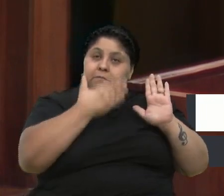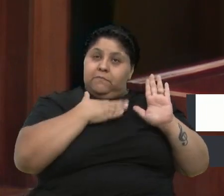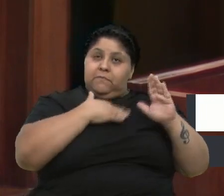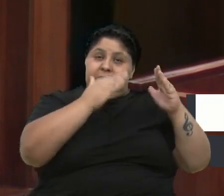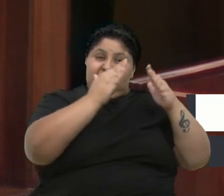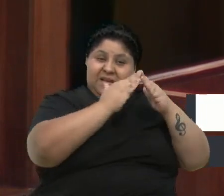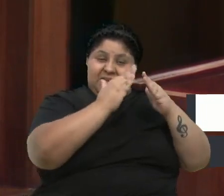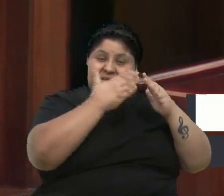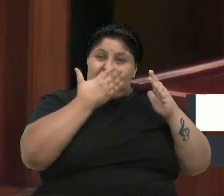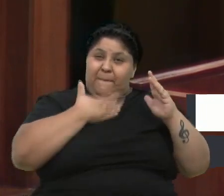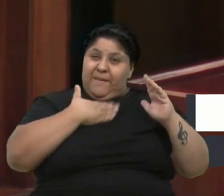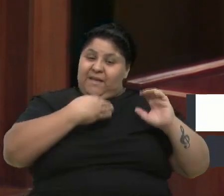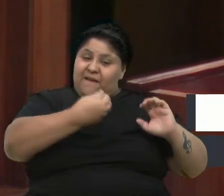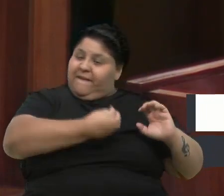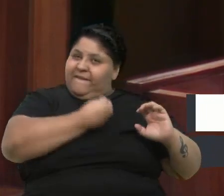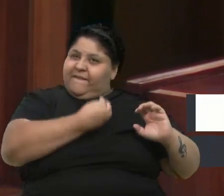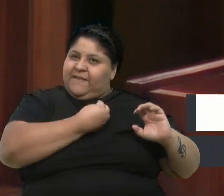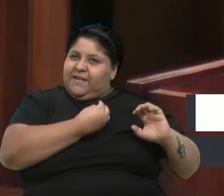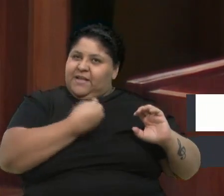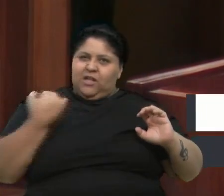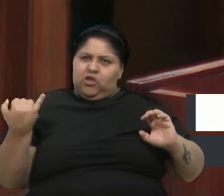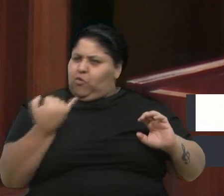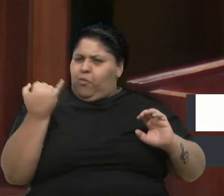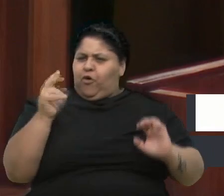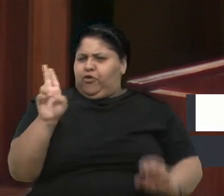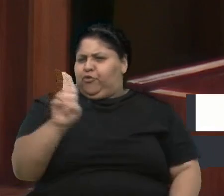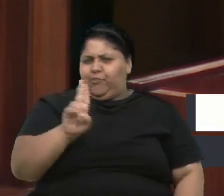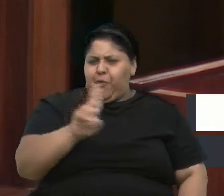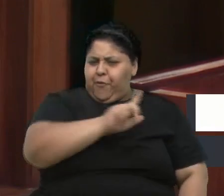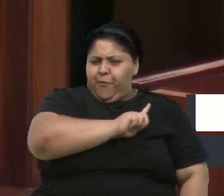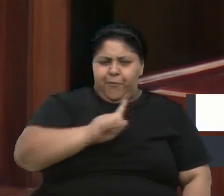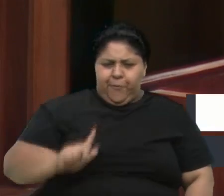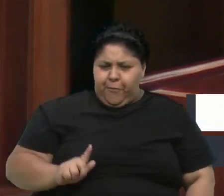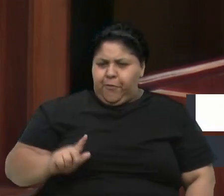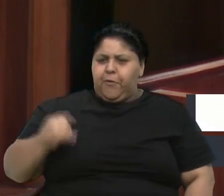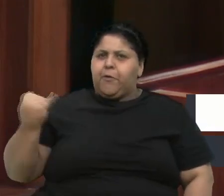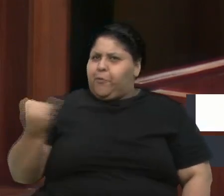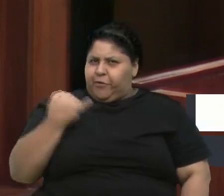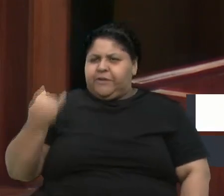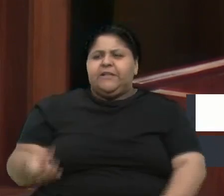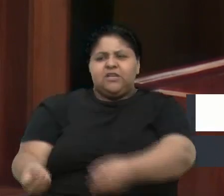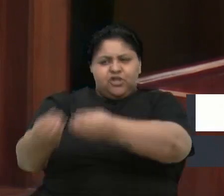Vida. Não importa o nome, não importa o governo, o importante é que vieram